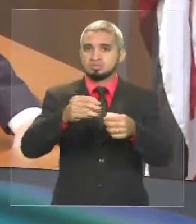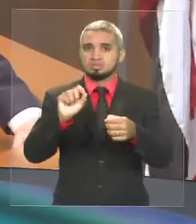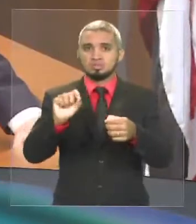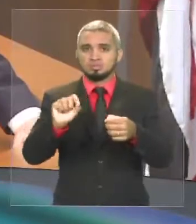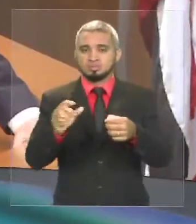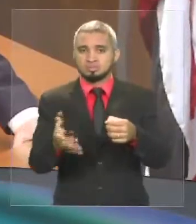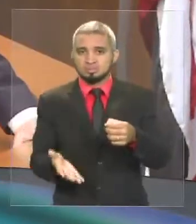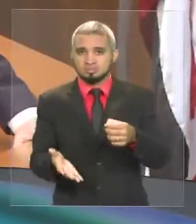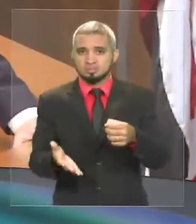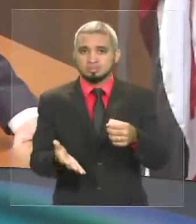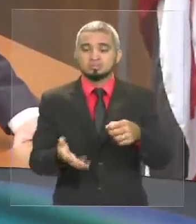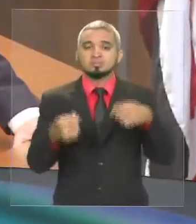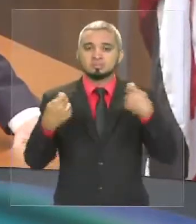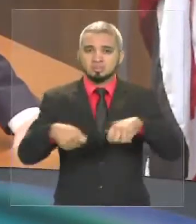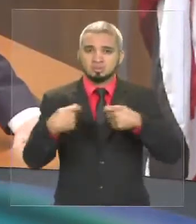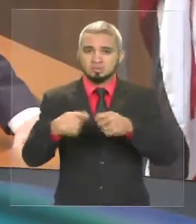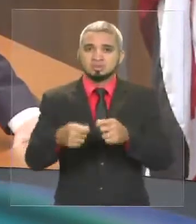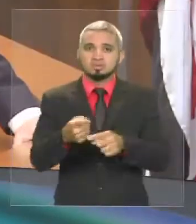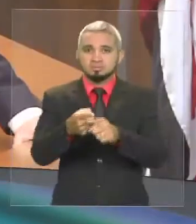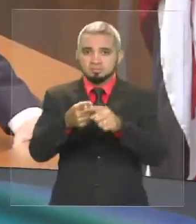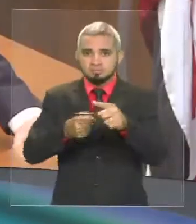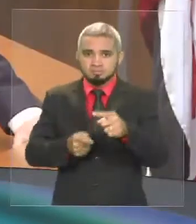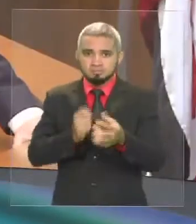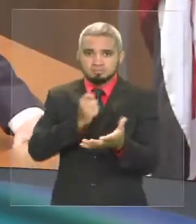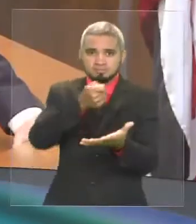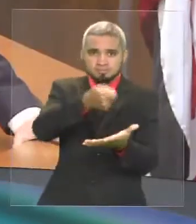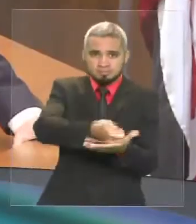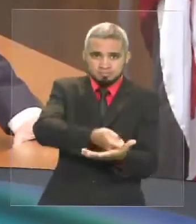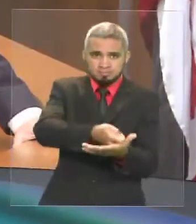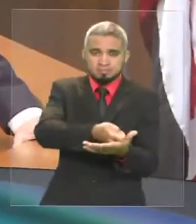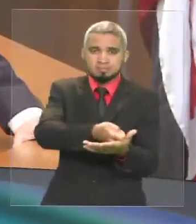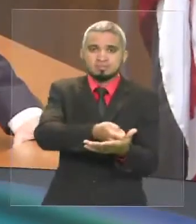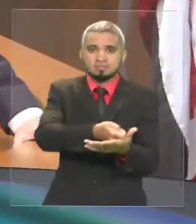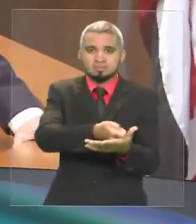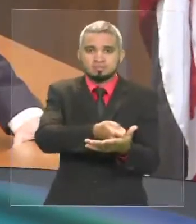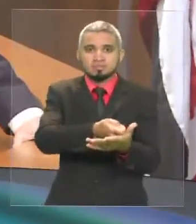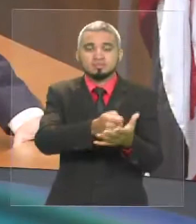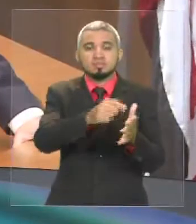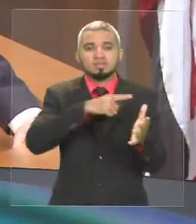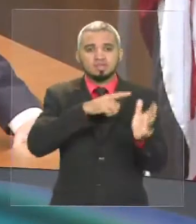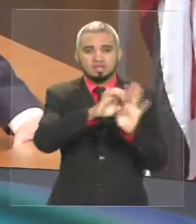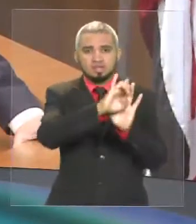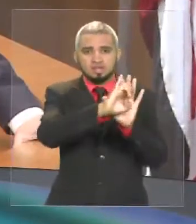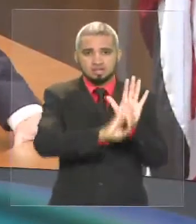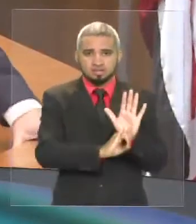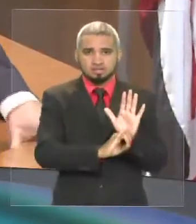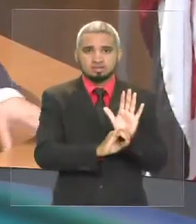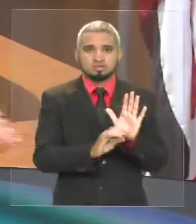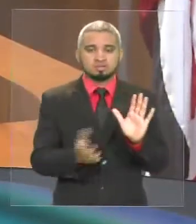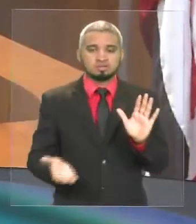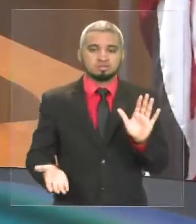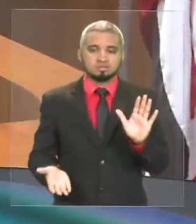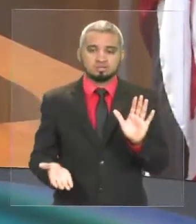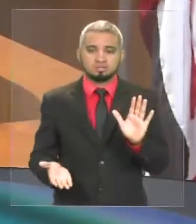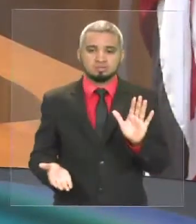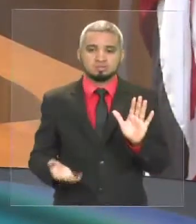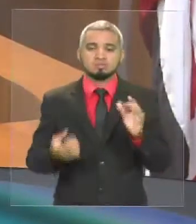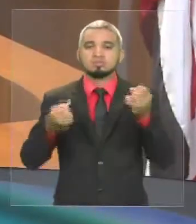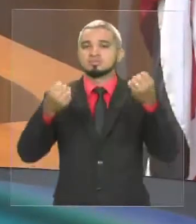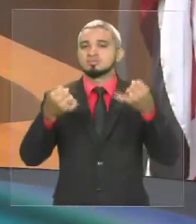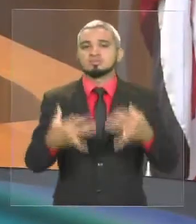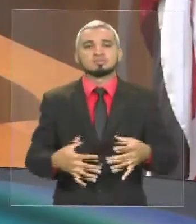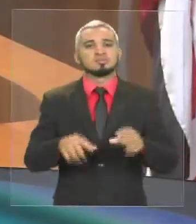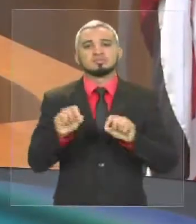às contrapartidas de pavimentação que forem fixadas em edital de chamamento público. Isso quer dizer, deputado